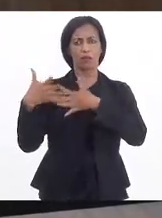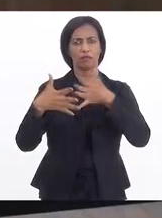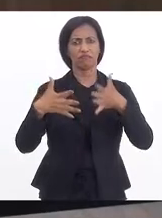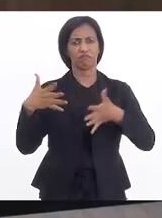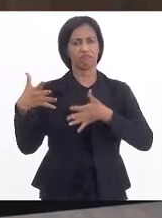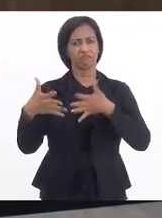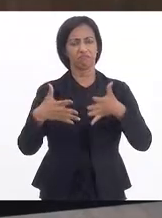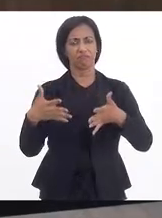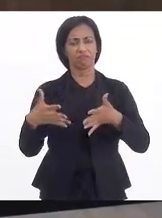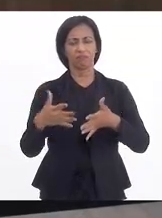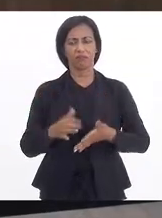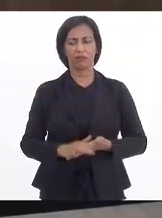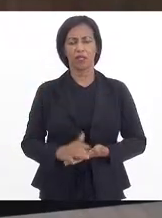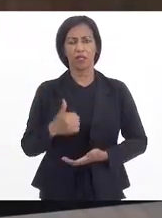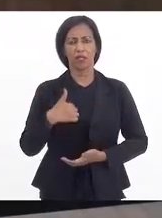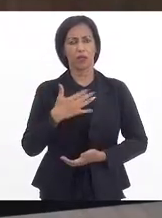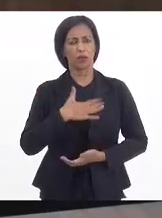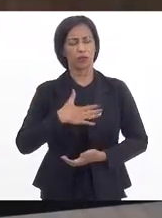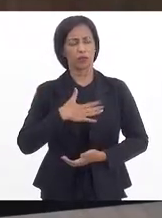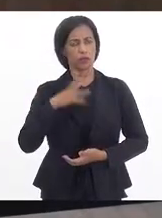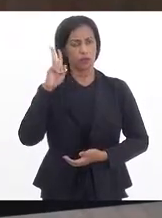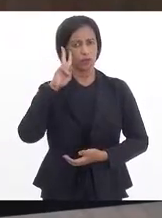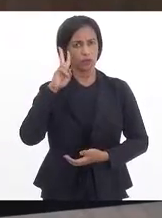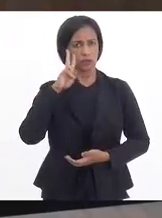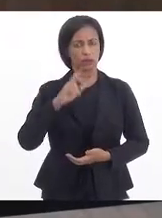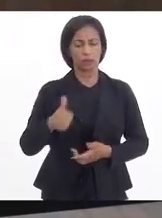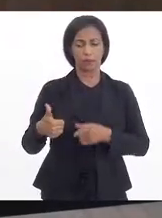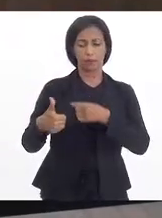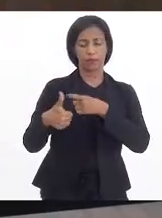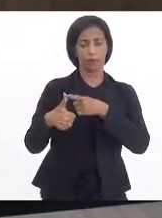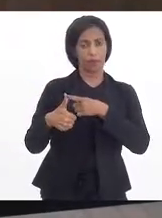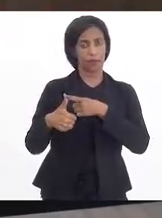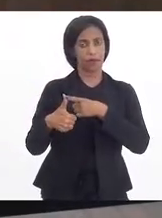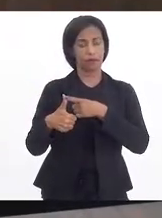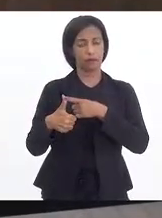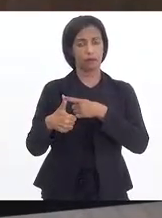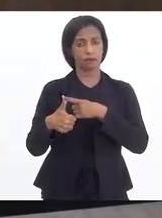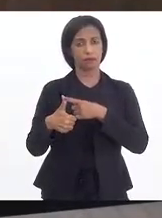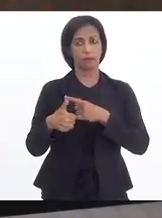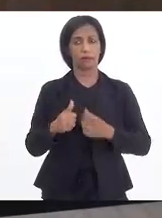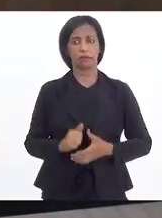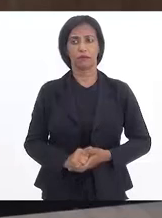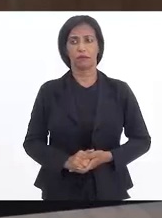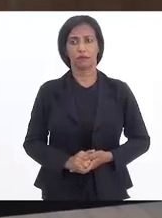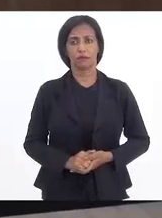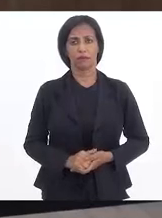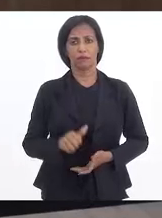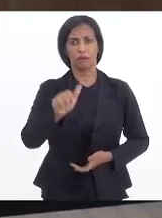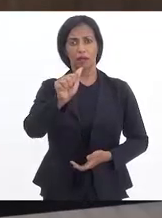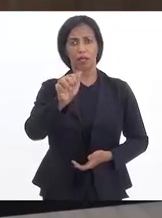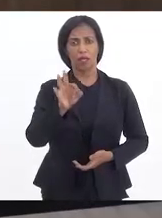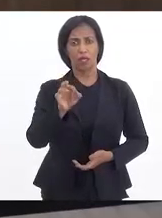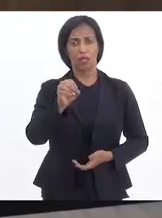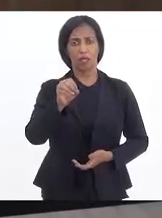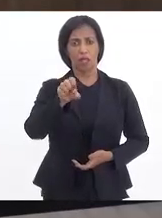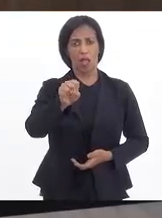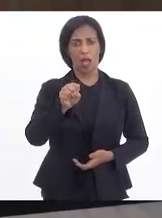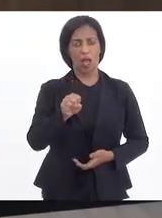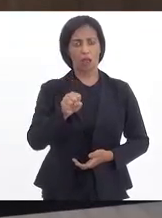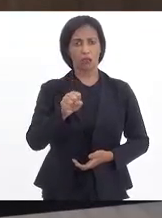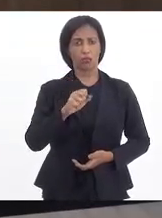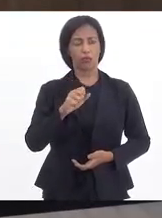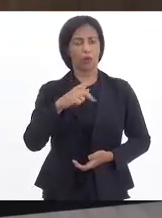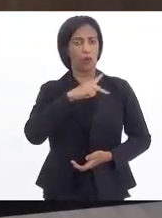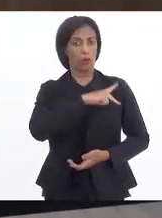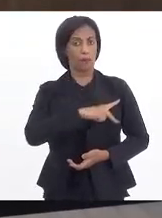eu gostaria de lembrar primeiro que em Atos dos Apóstolos quando o